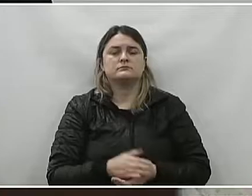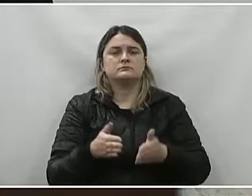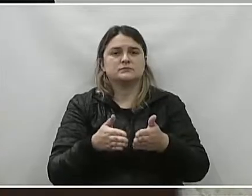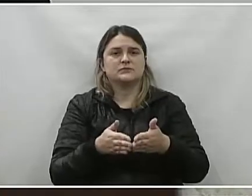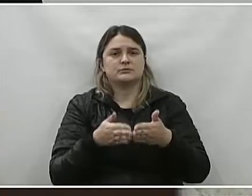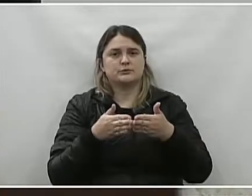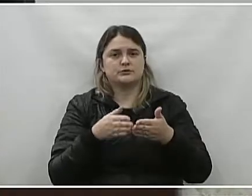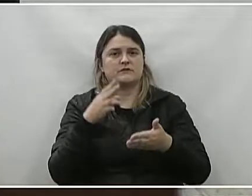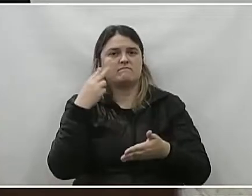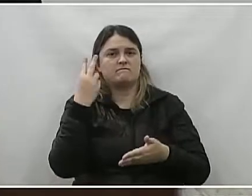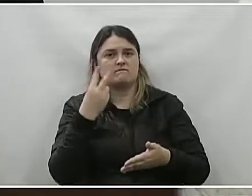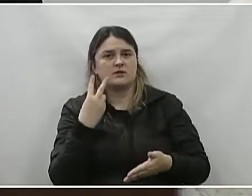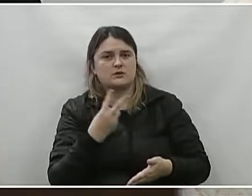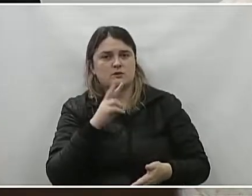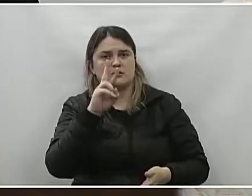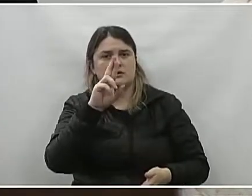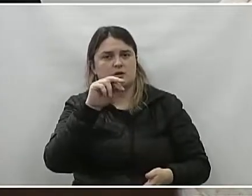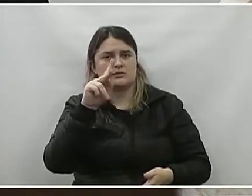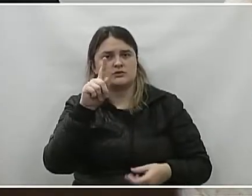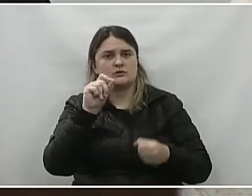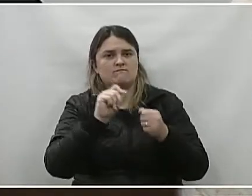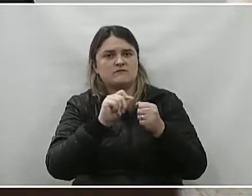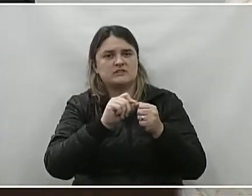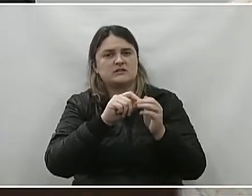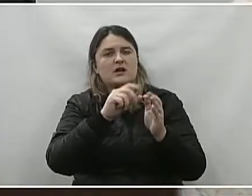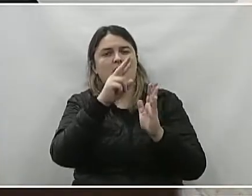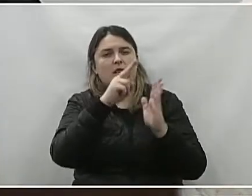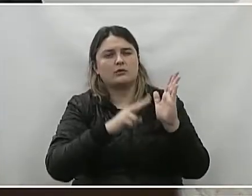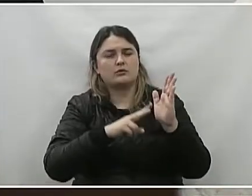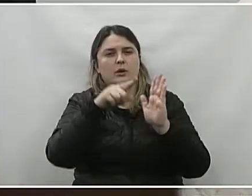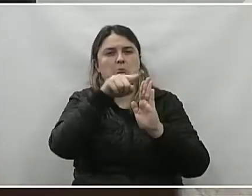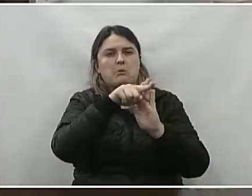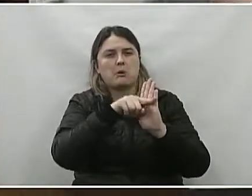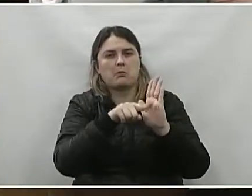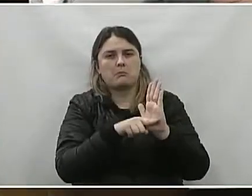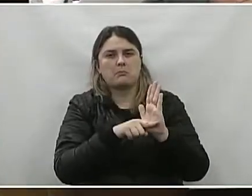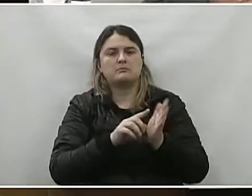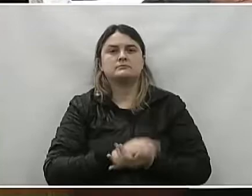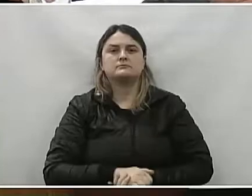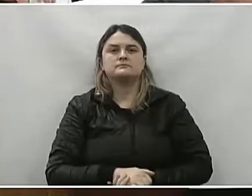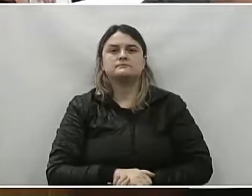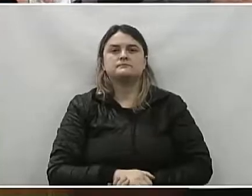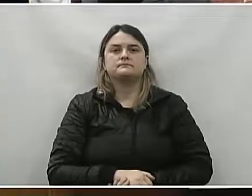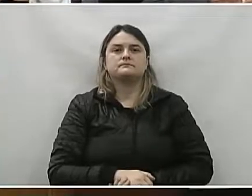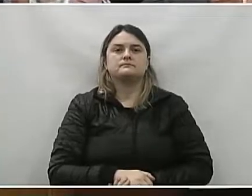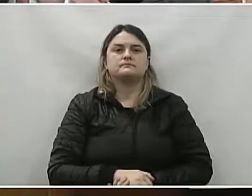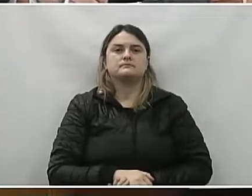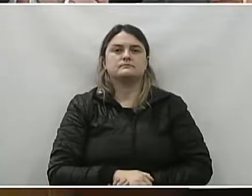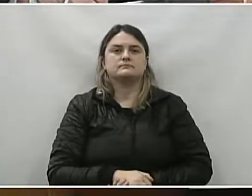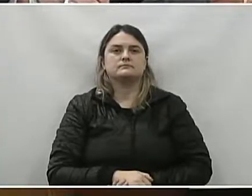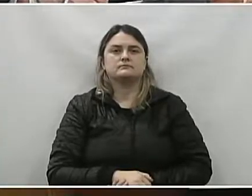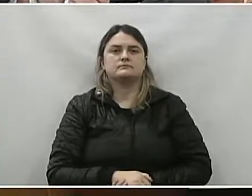Solicito ao vereador Valtir Rático para que faça a leitura da matéria constante.